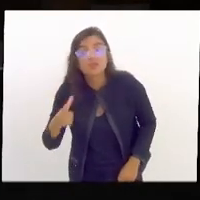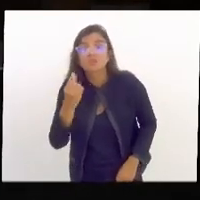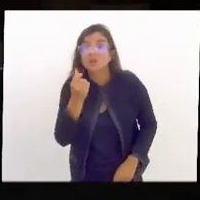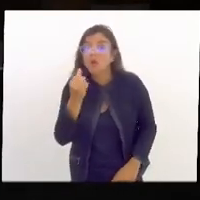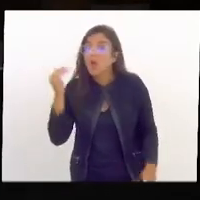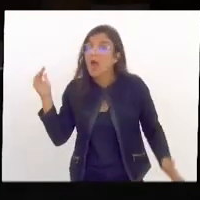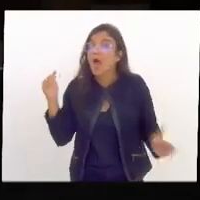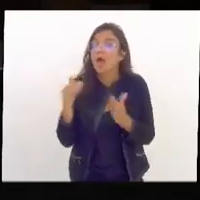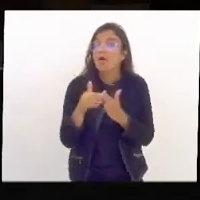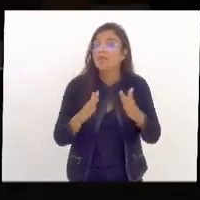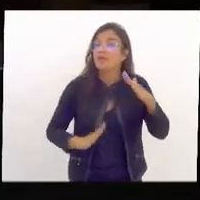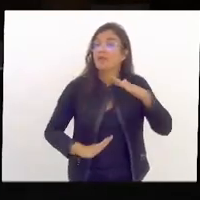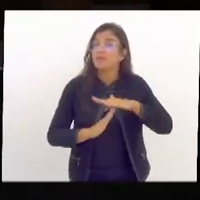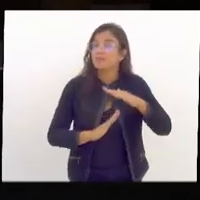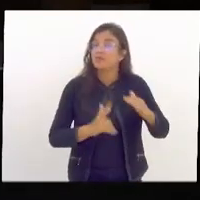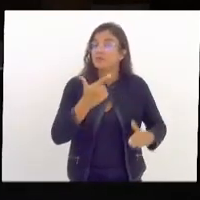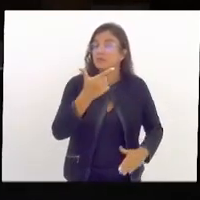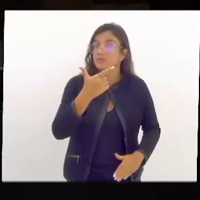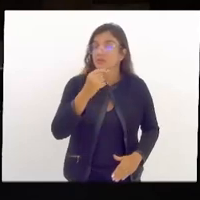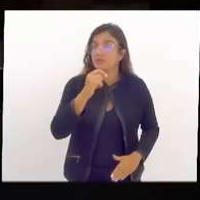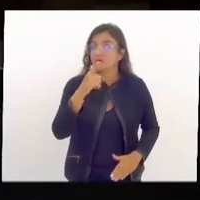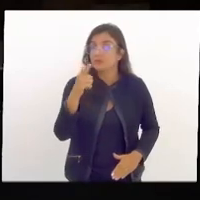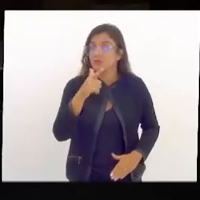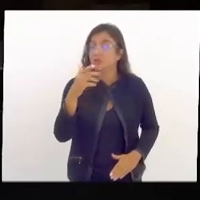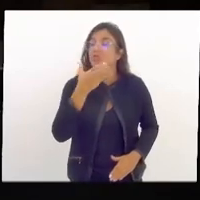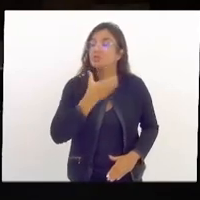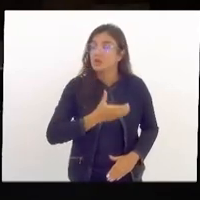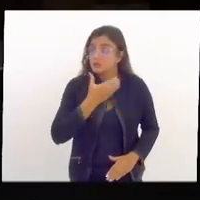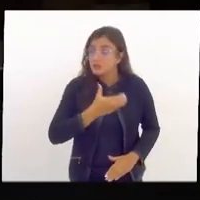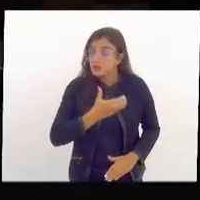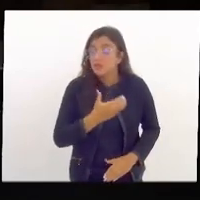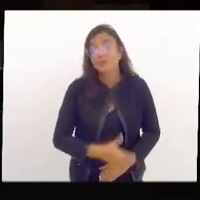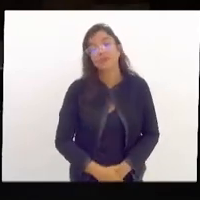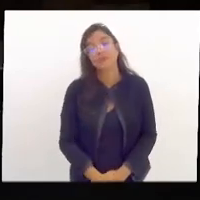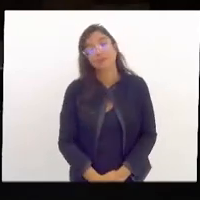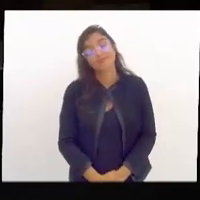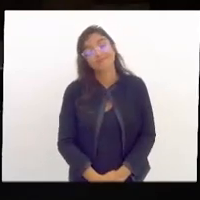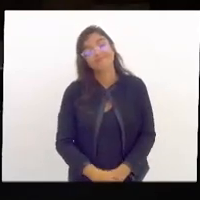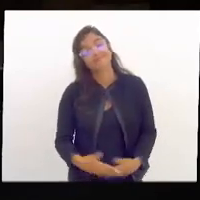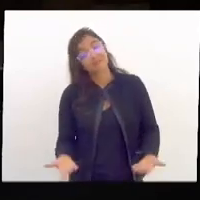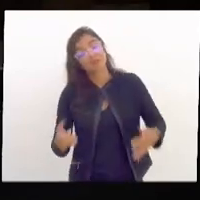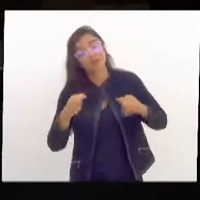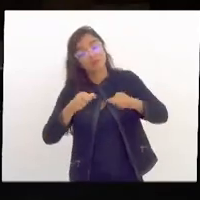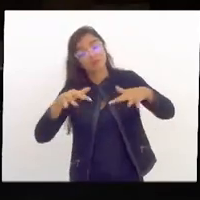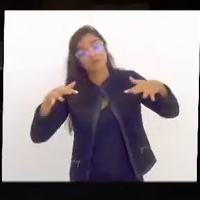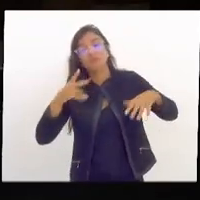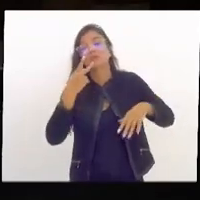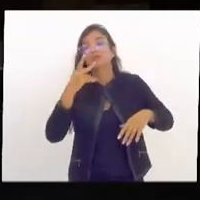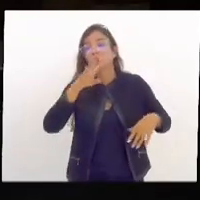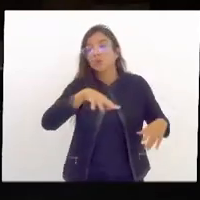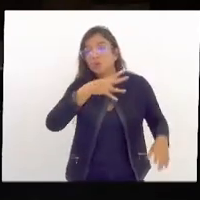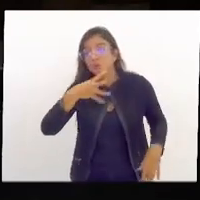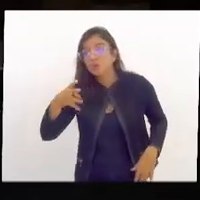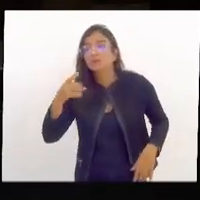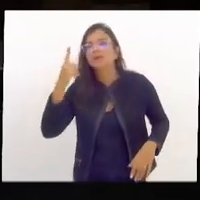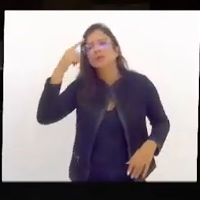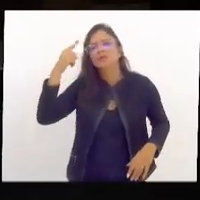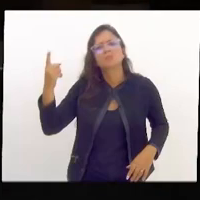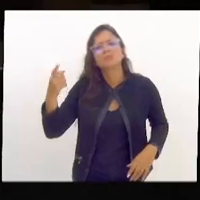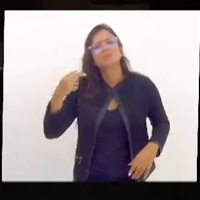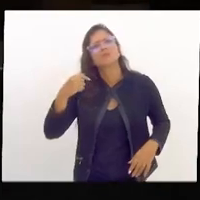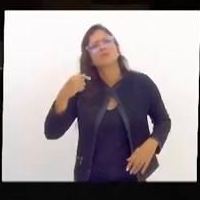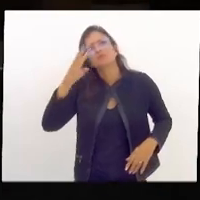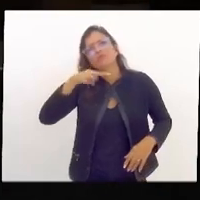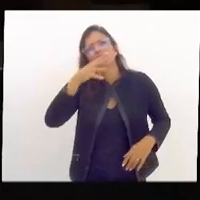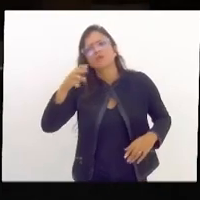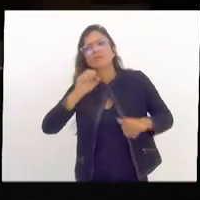para isso. Por isso que quando, na audiência, eles falaram que ia mandar o cronograma, deputado Valdeque, eu estava imaginando que era um cronograma aí.